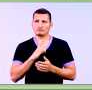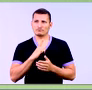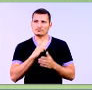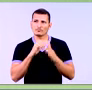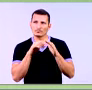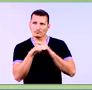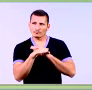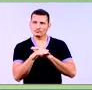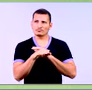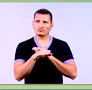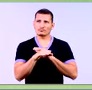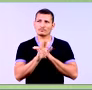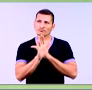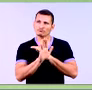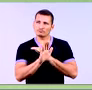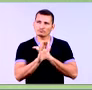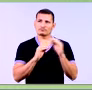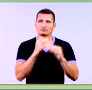do banco de dados.